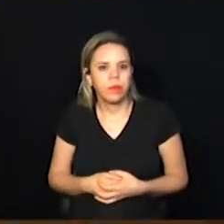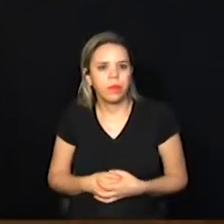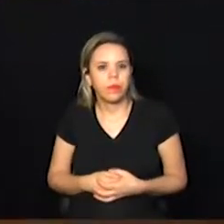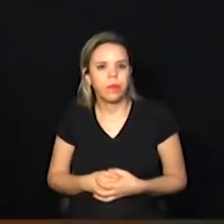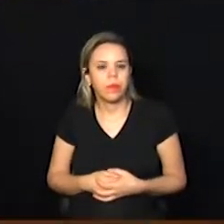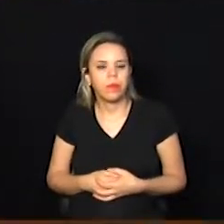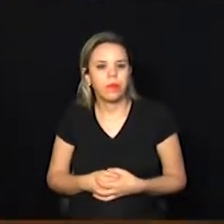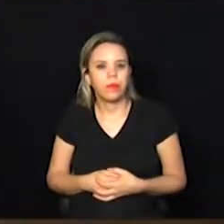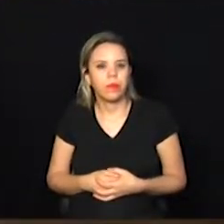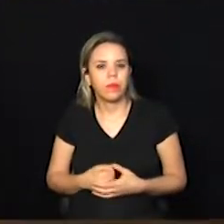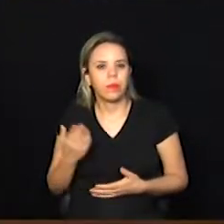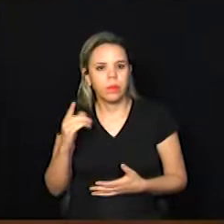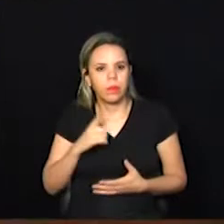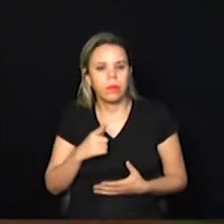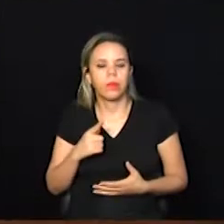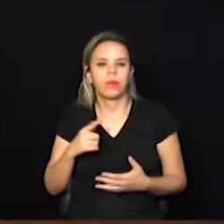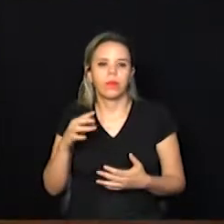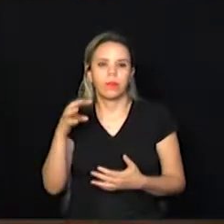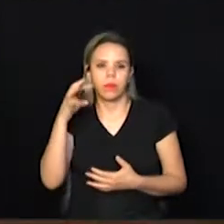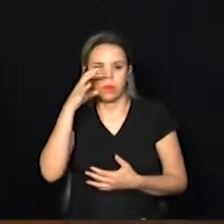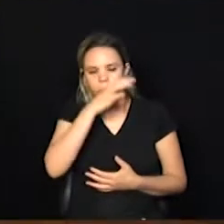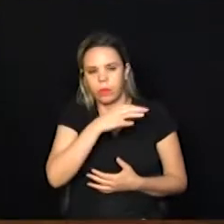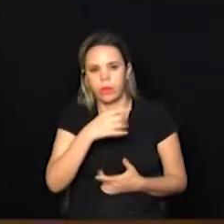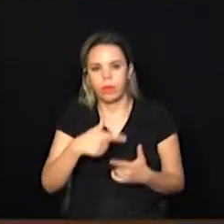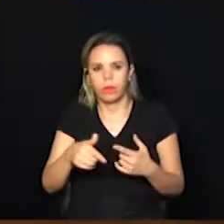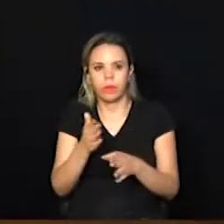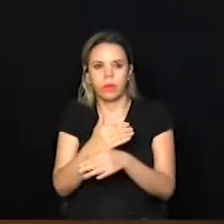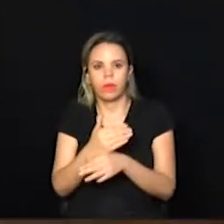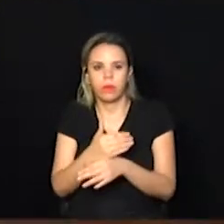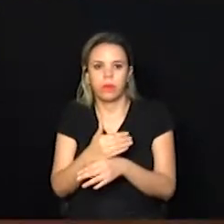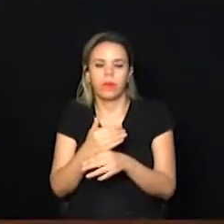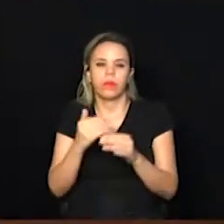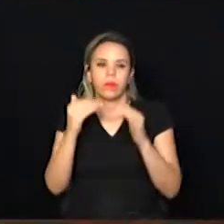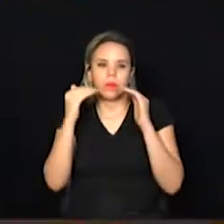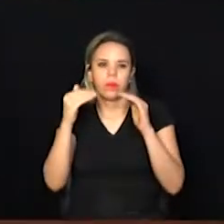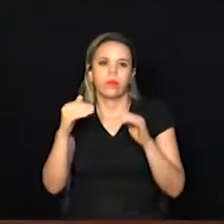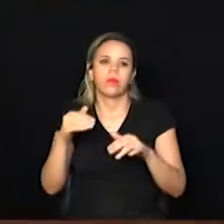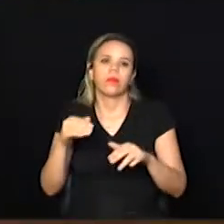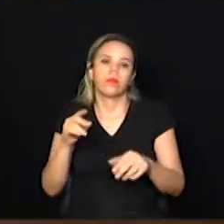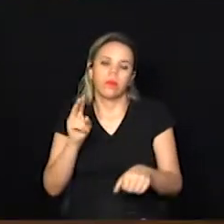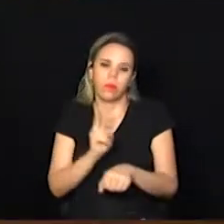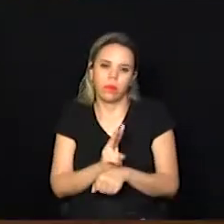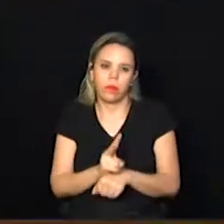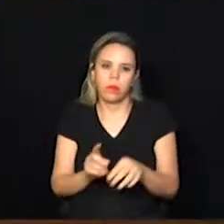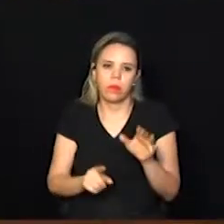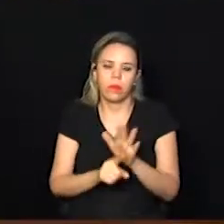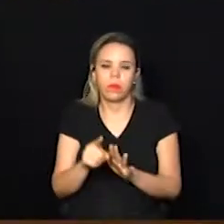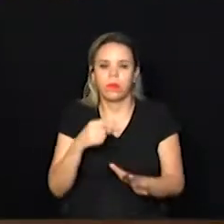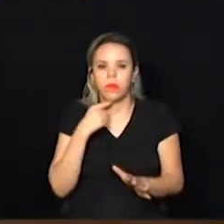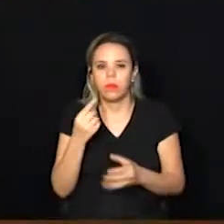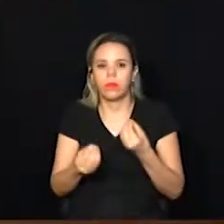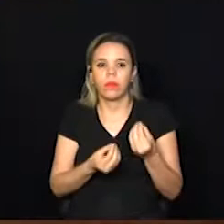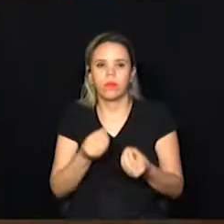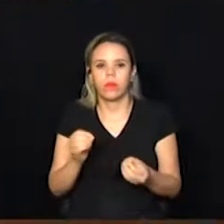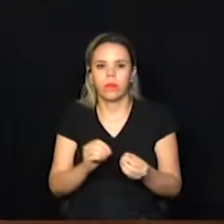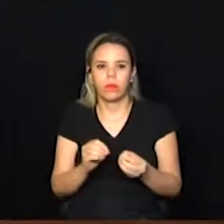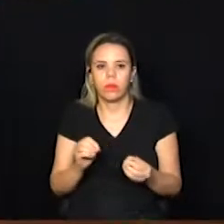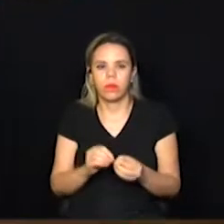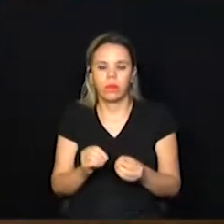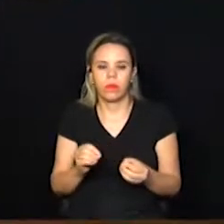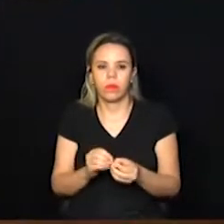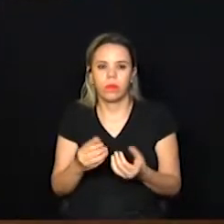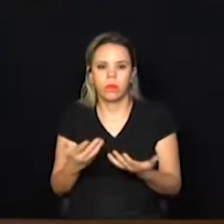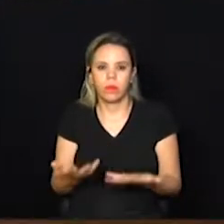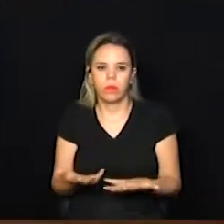mas que a gente sabe que tem muito descumprimento das medidas protetivas também, né? E isso é uma pergunta sobre como tá